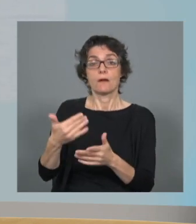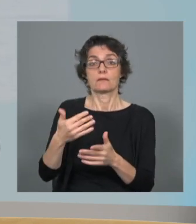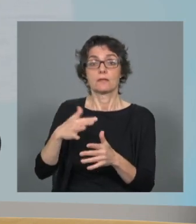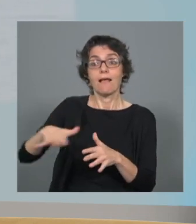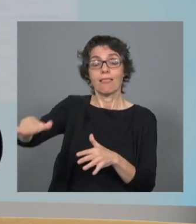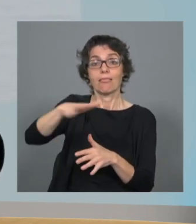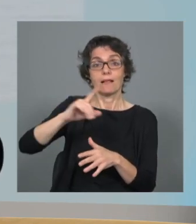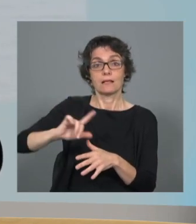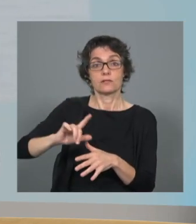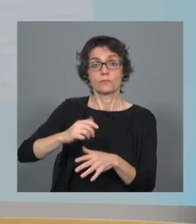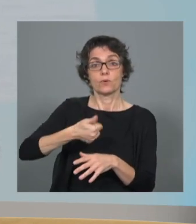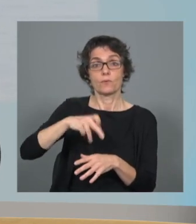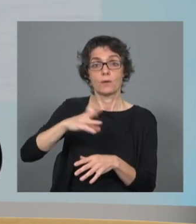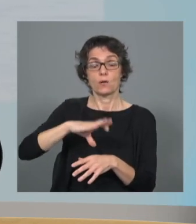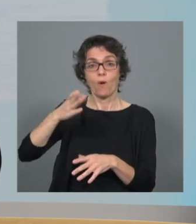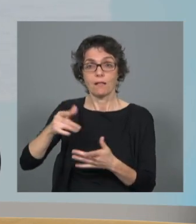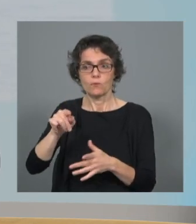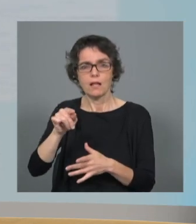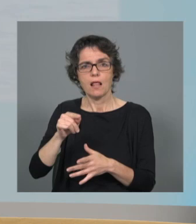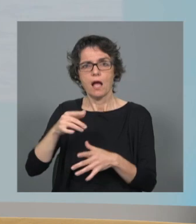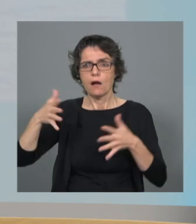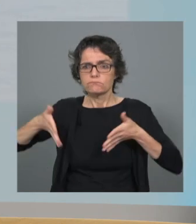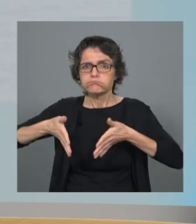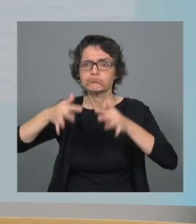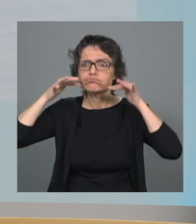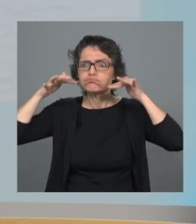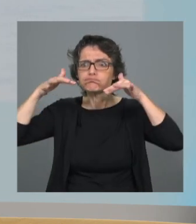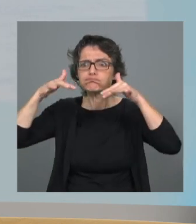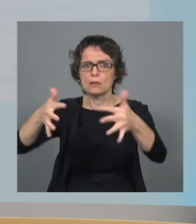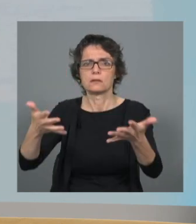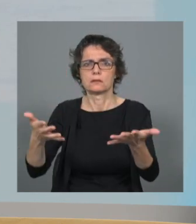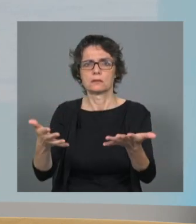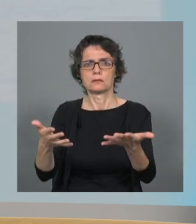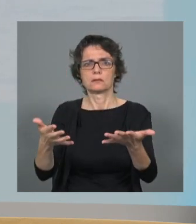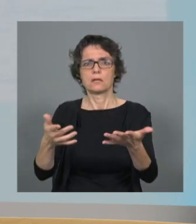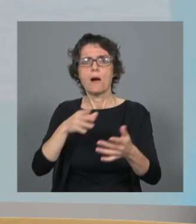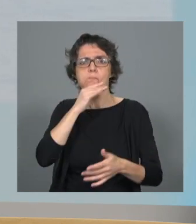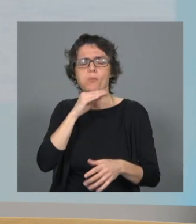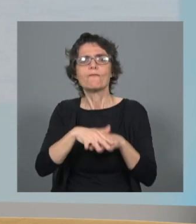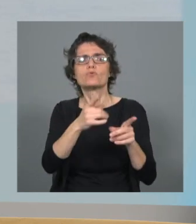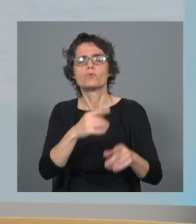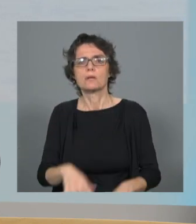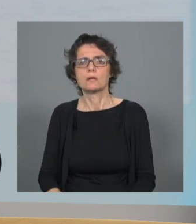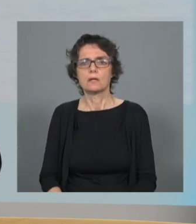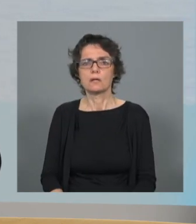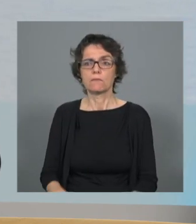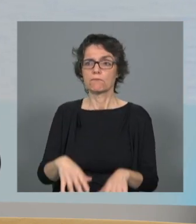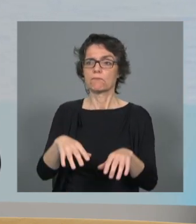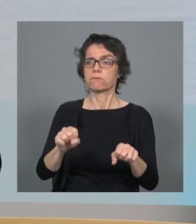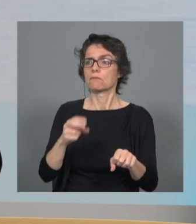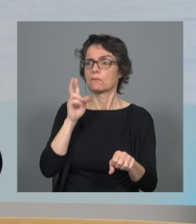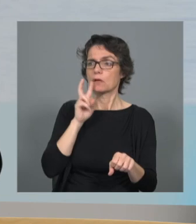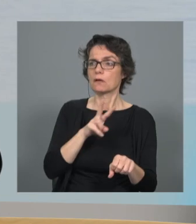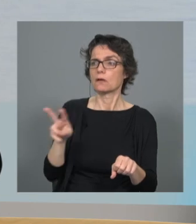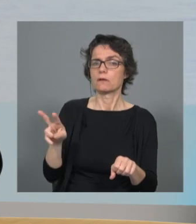Alto, muita gente já saiu à noite, as ruas estavam cheias de pessoas e aquilo que a polícia fez foi só verificar